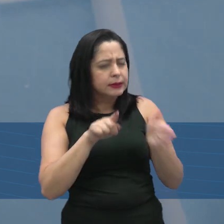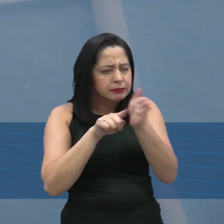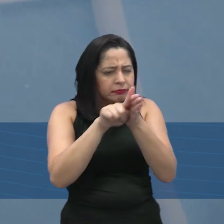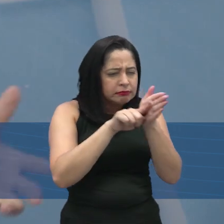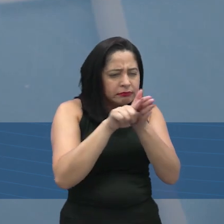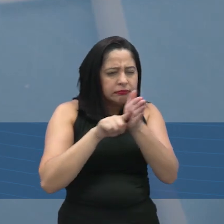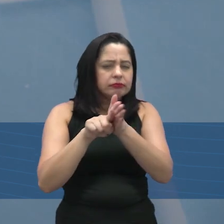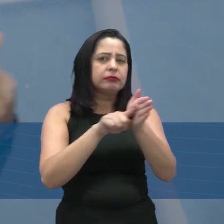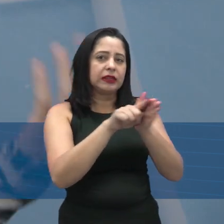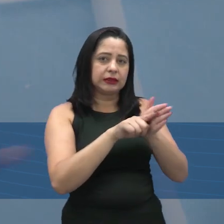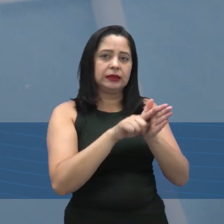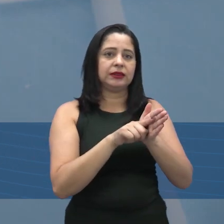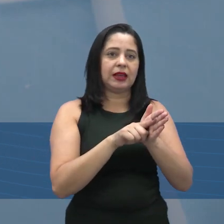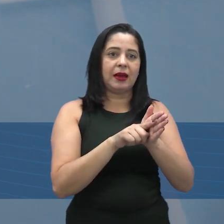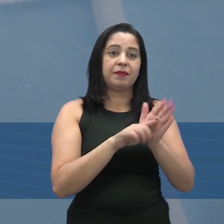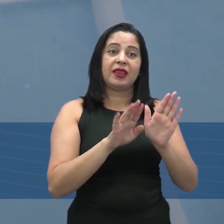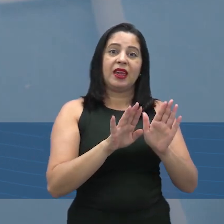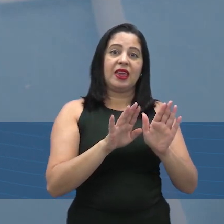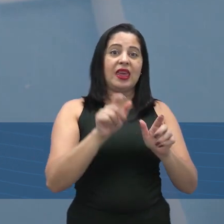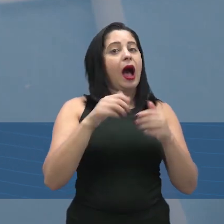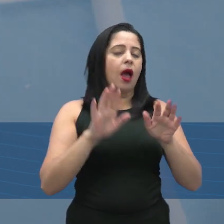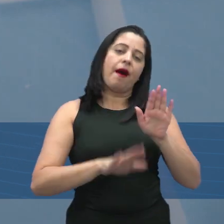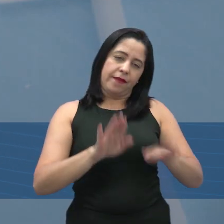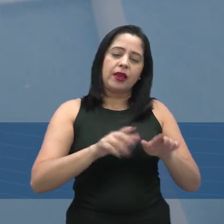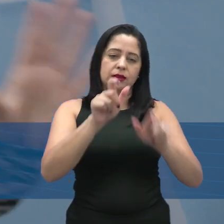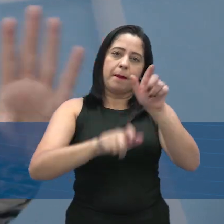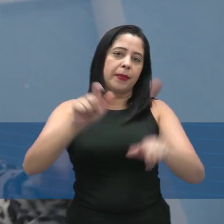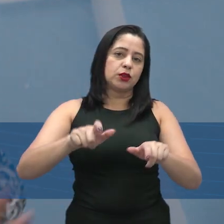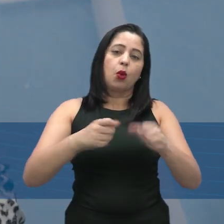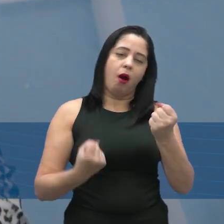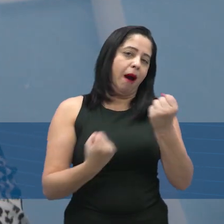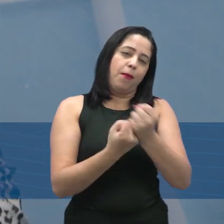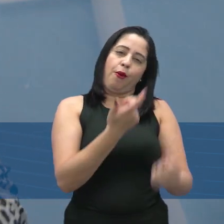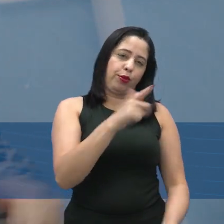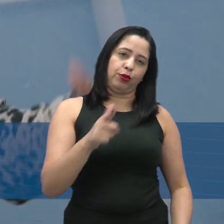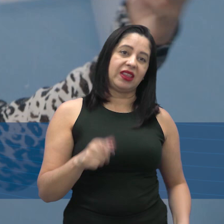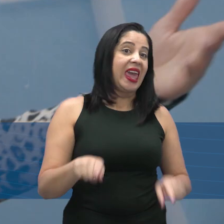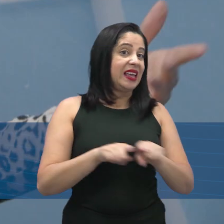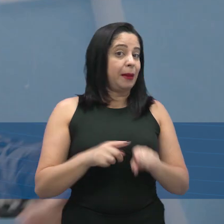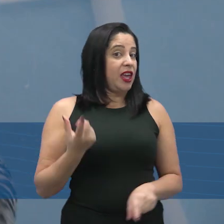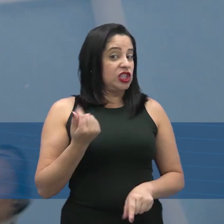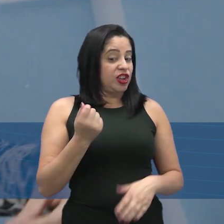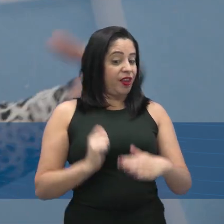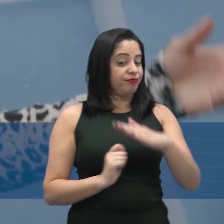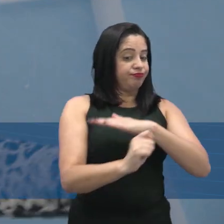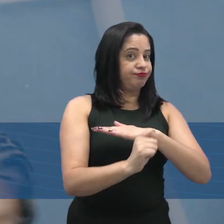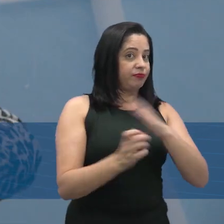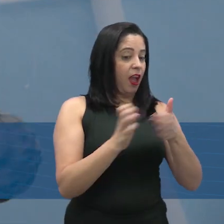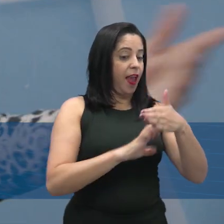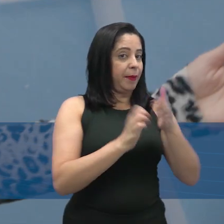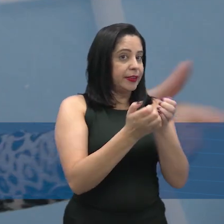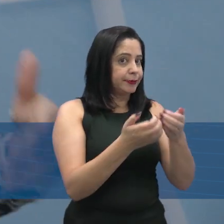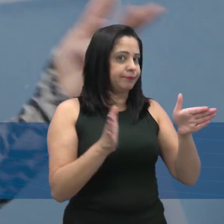E, infelizmente, não é todo mundo que tem esse suporte, né? Além, claro, daquele capital ali básico para poder dar início